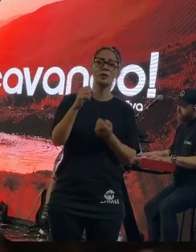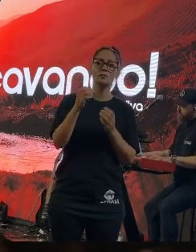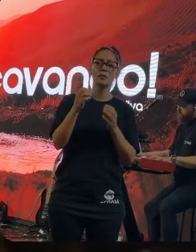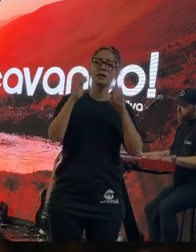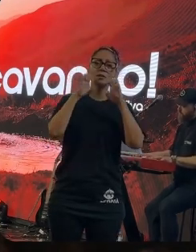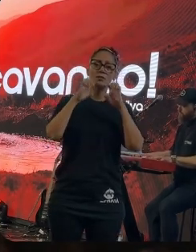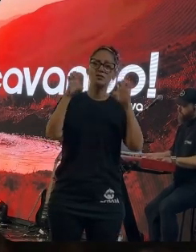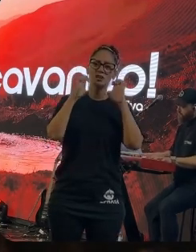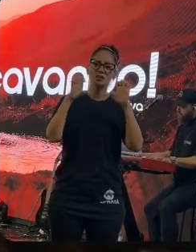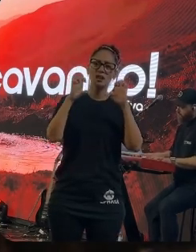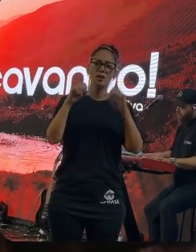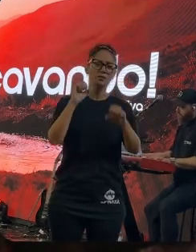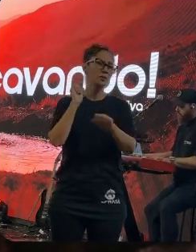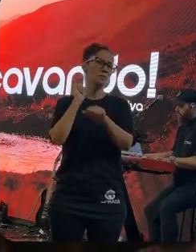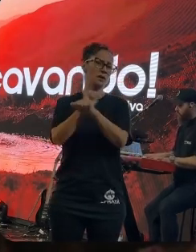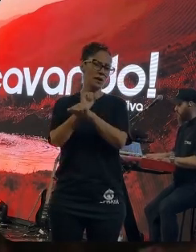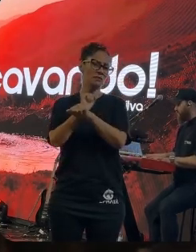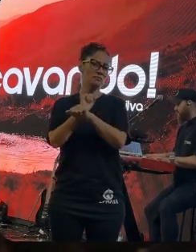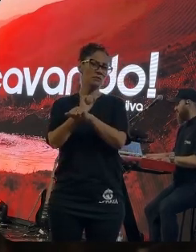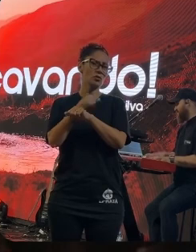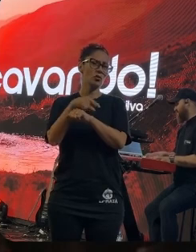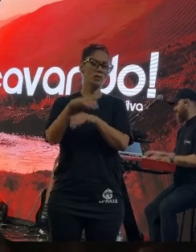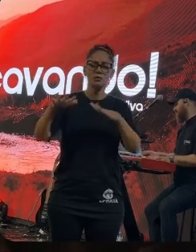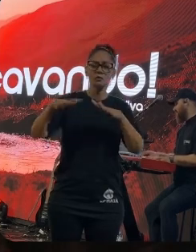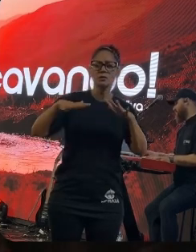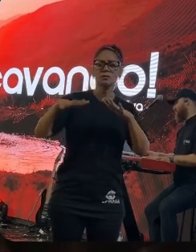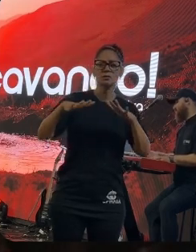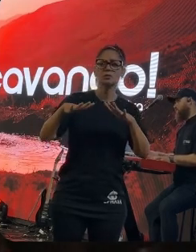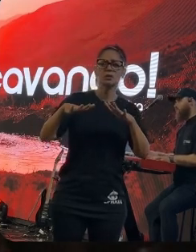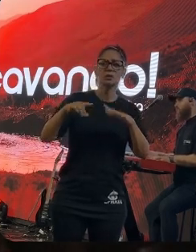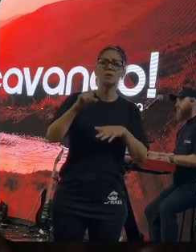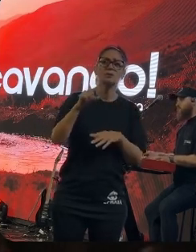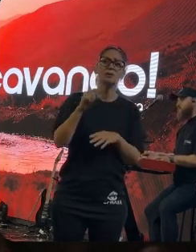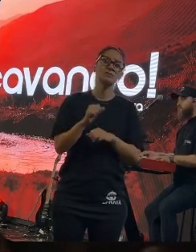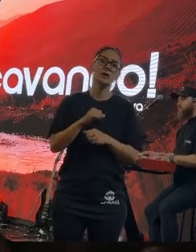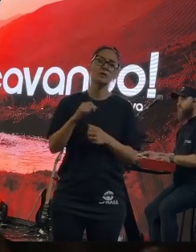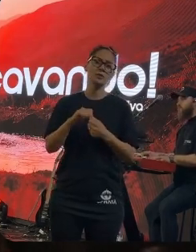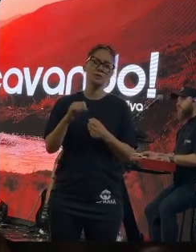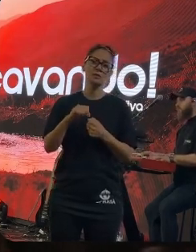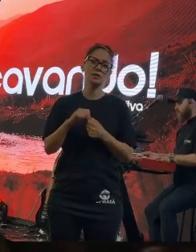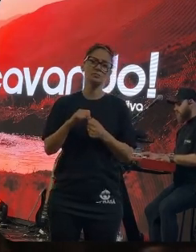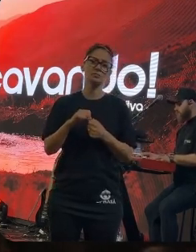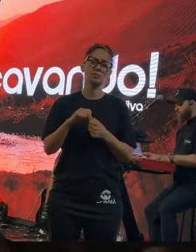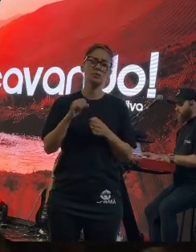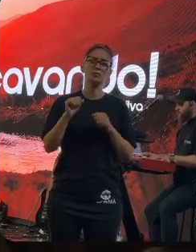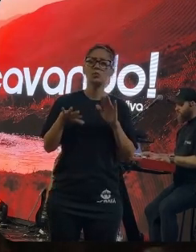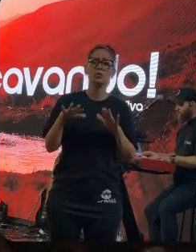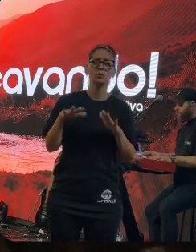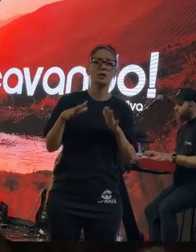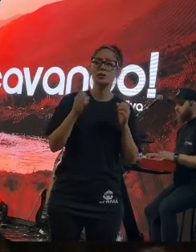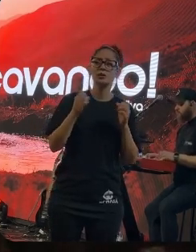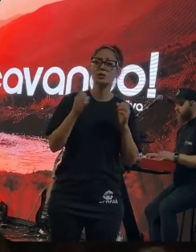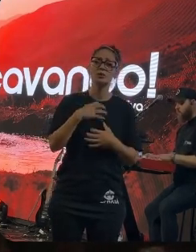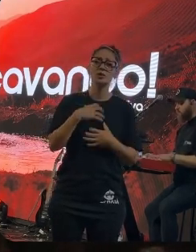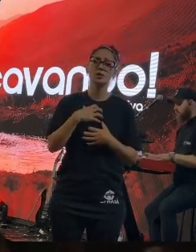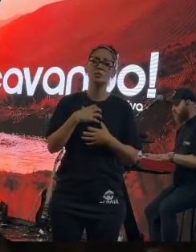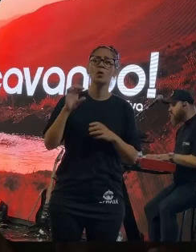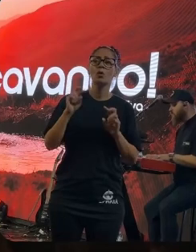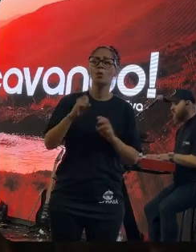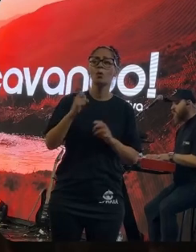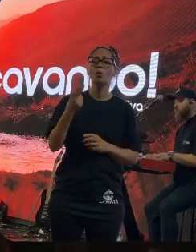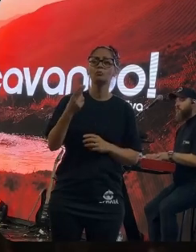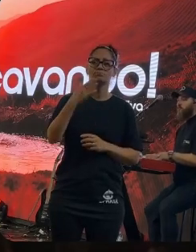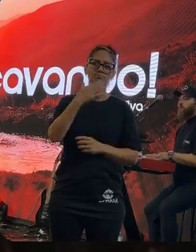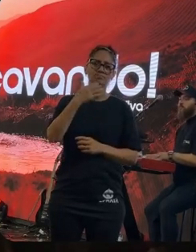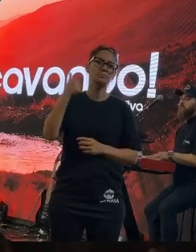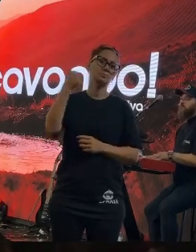Deus? Você vai paralisar ou você vai se mover? Você vai fazer de qualquer forma no lugar que você está, ou você vai fazer da melhor forma possível?